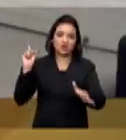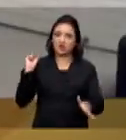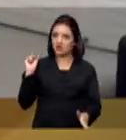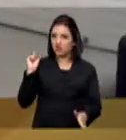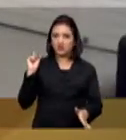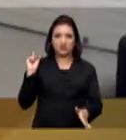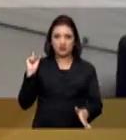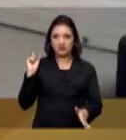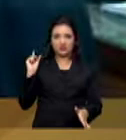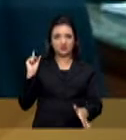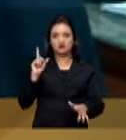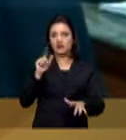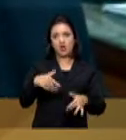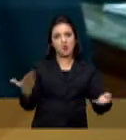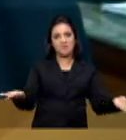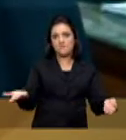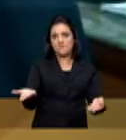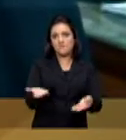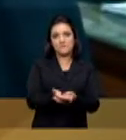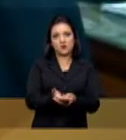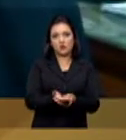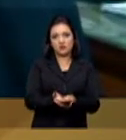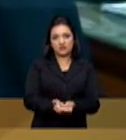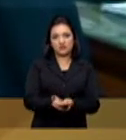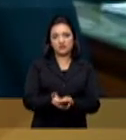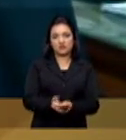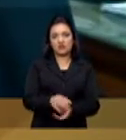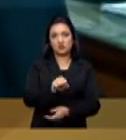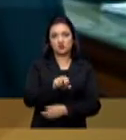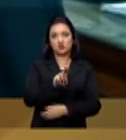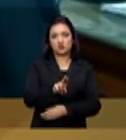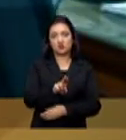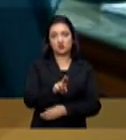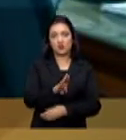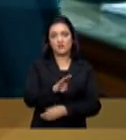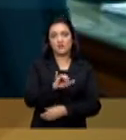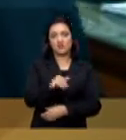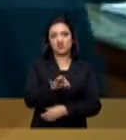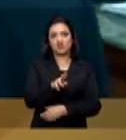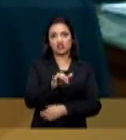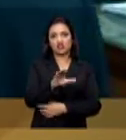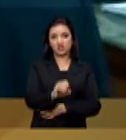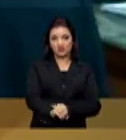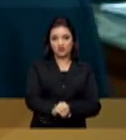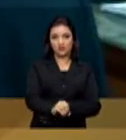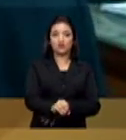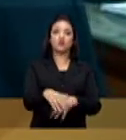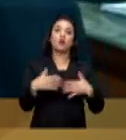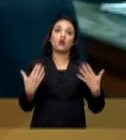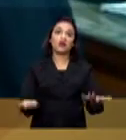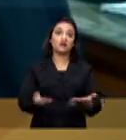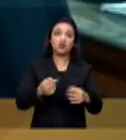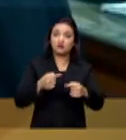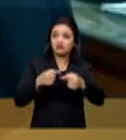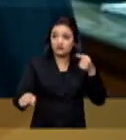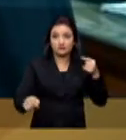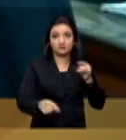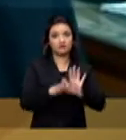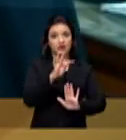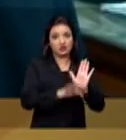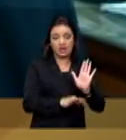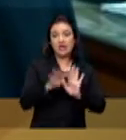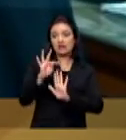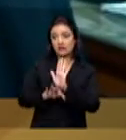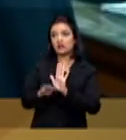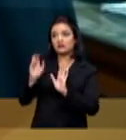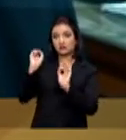de tese. A emenda do relator já é suficiente a revelar a concepção da maioria. Em